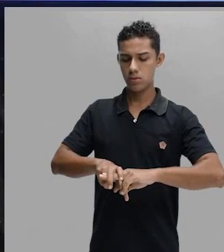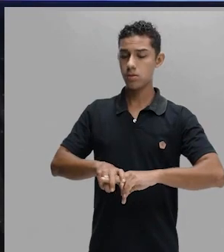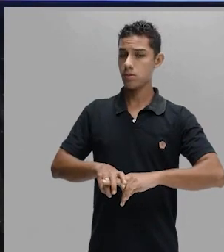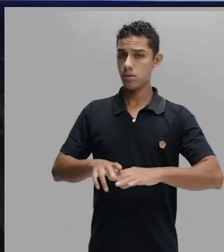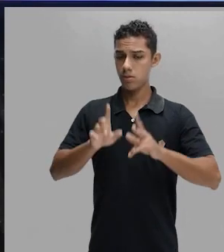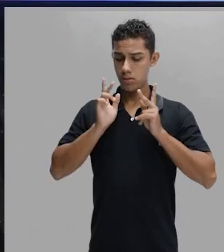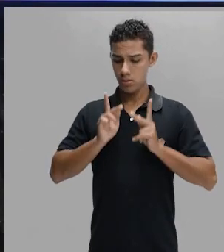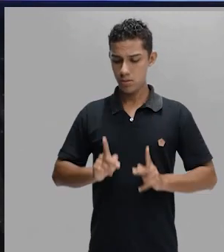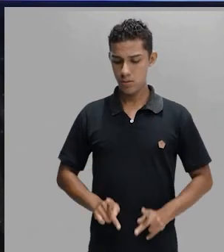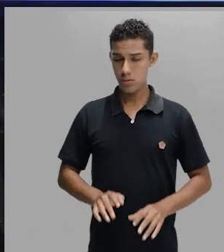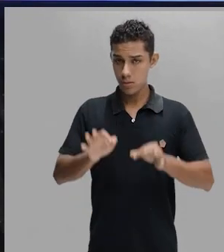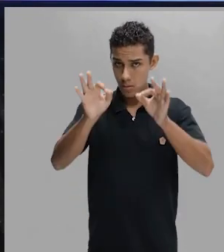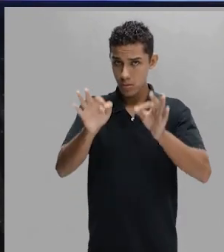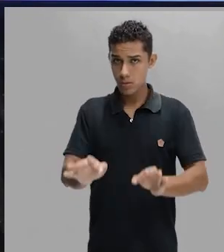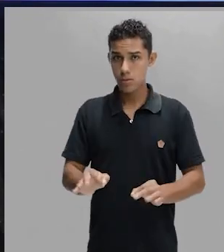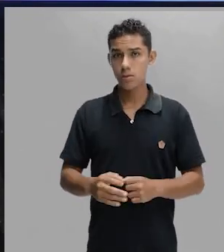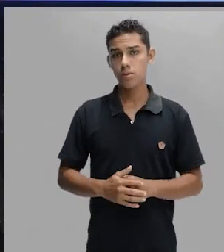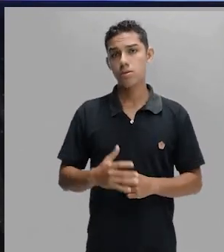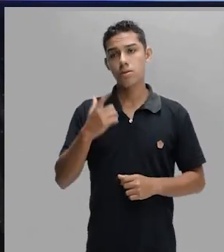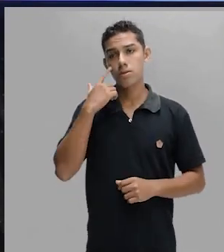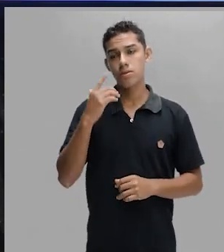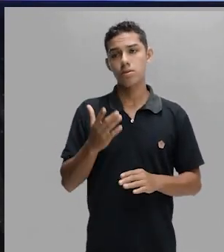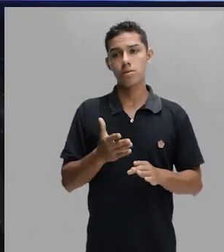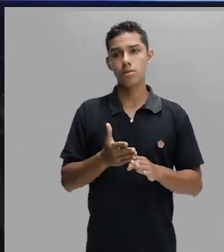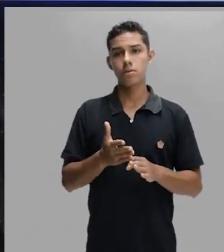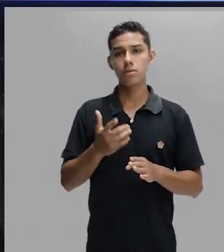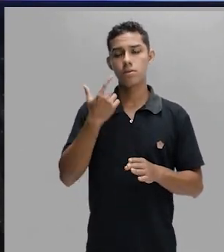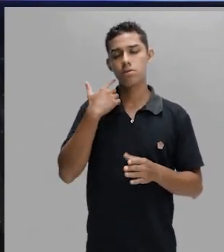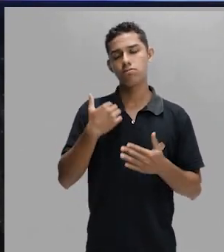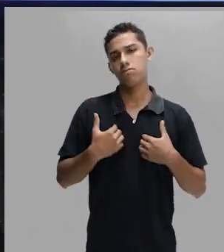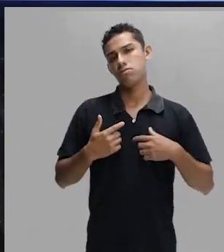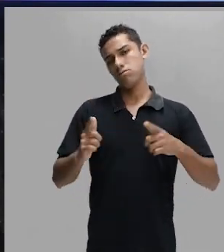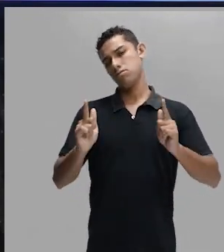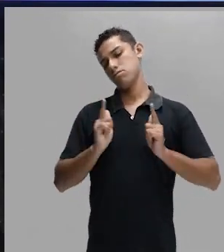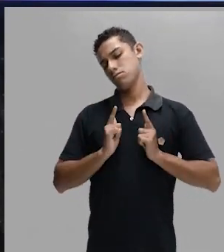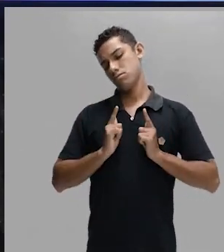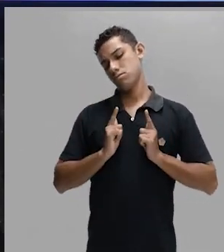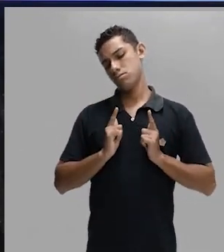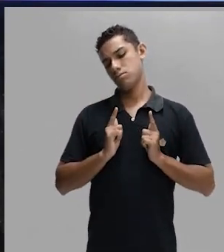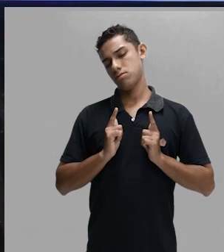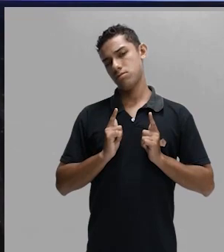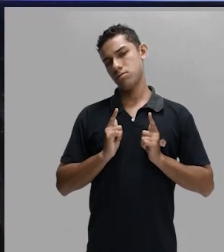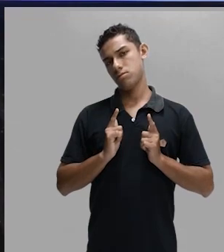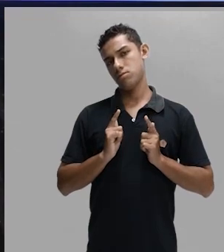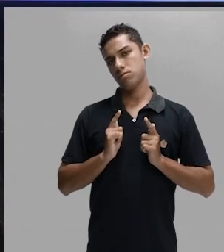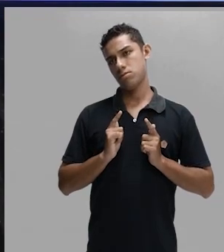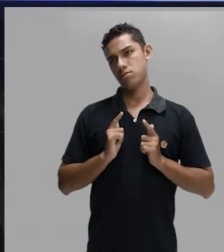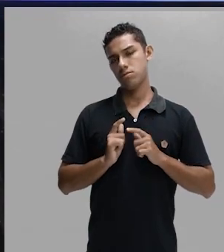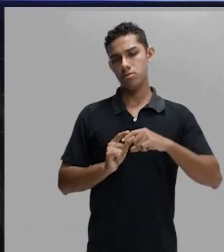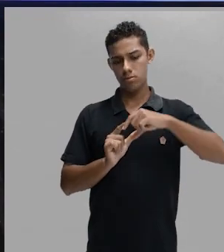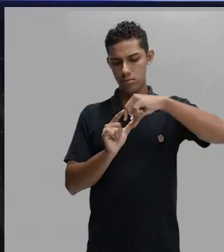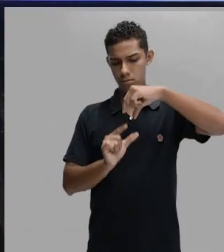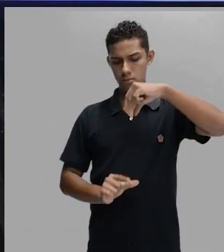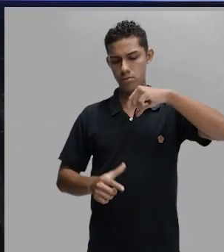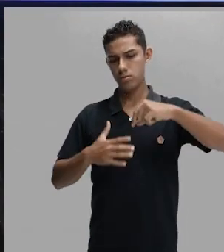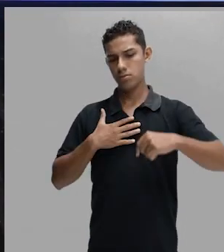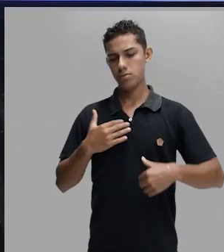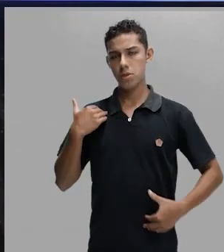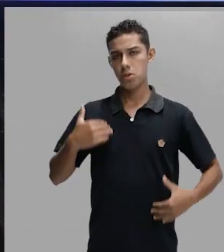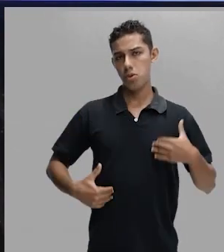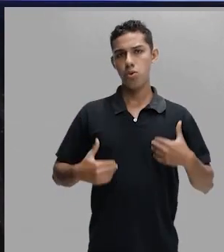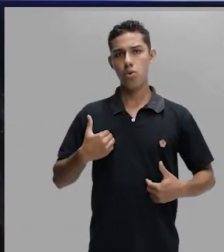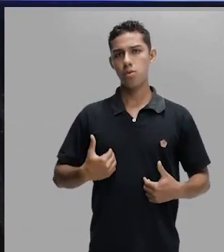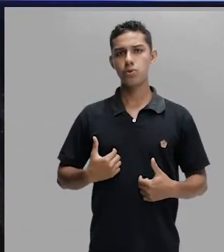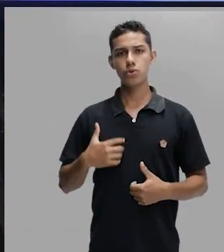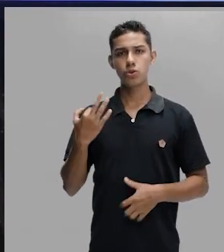numa postura adequada. Eu não posso, de repente, sentar de forma desleixada, que eu vou sobrecarregar a região da minha lombar. Tá